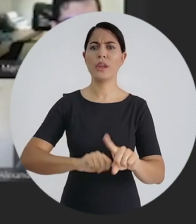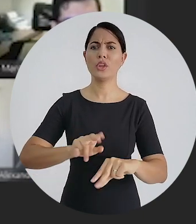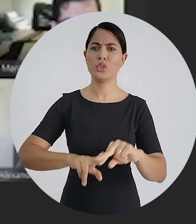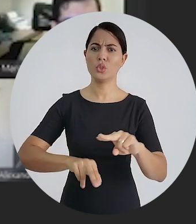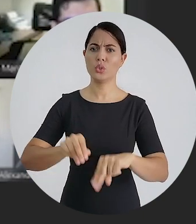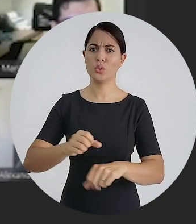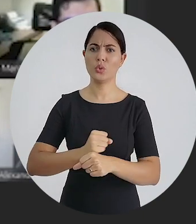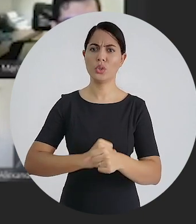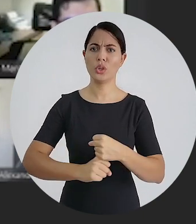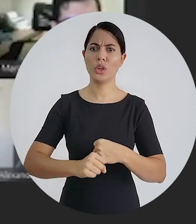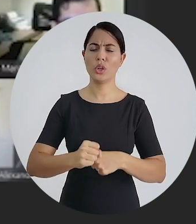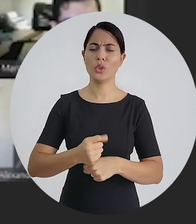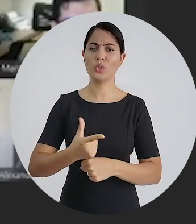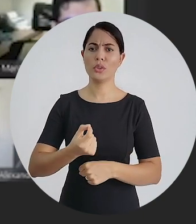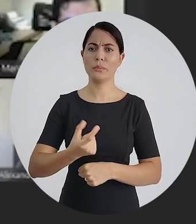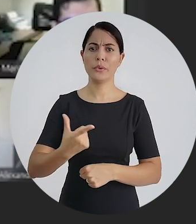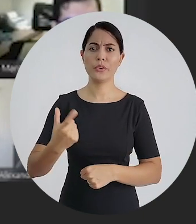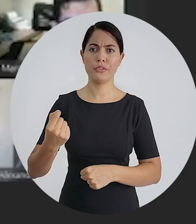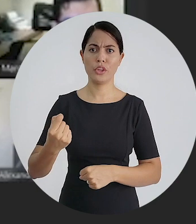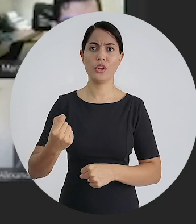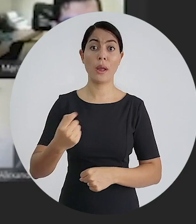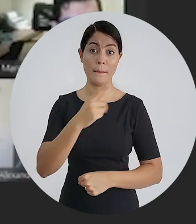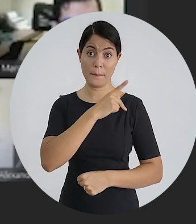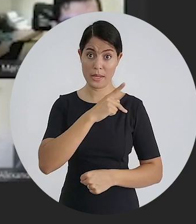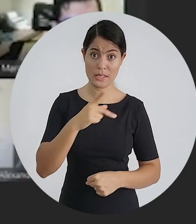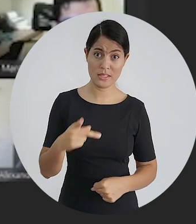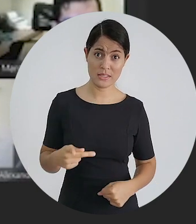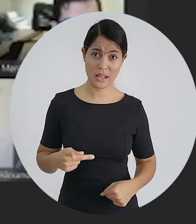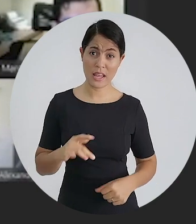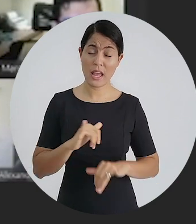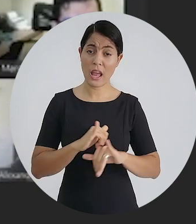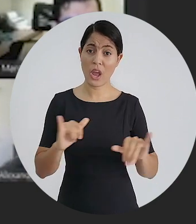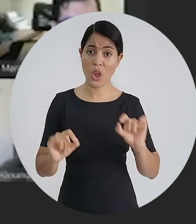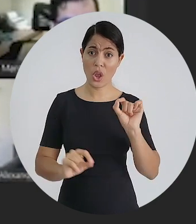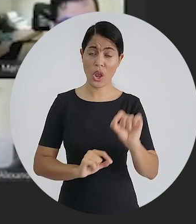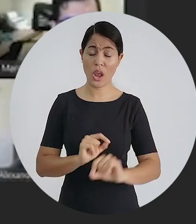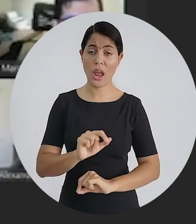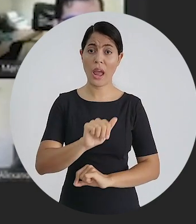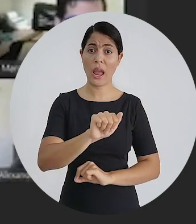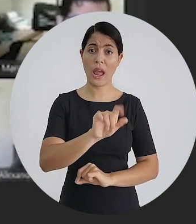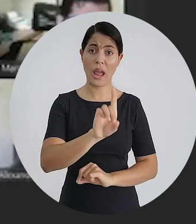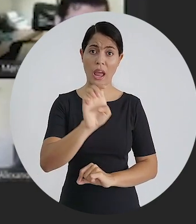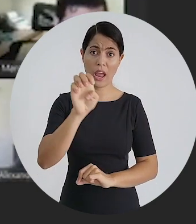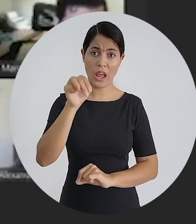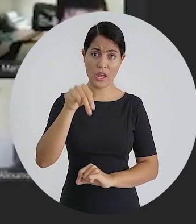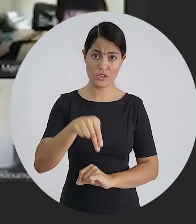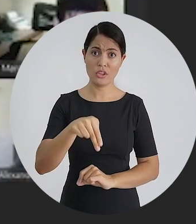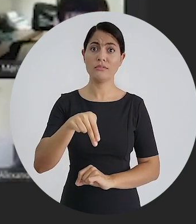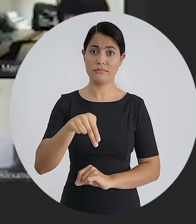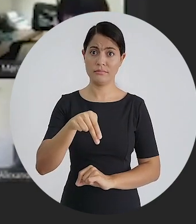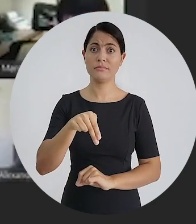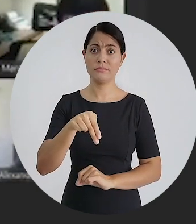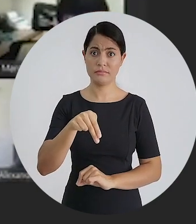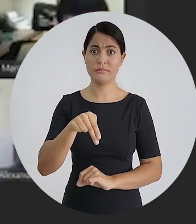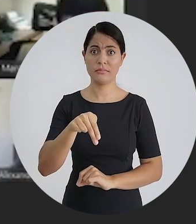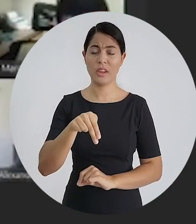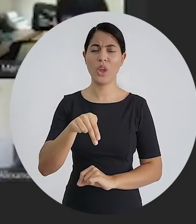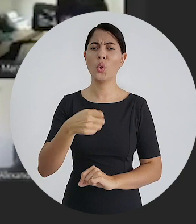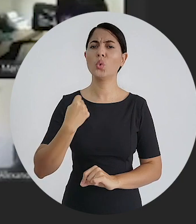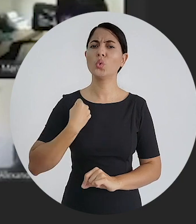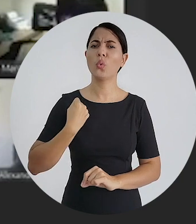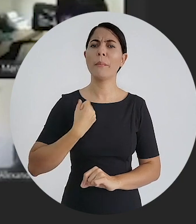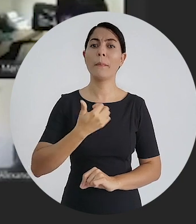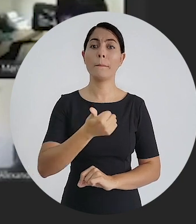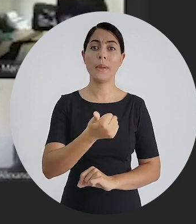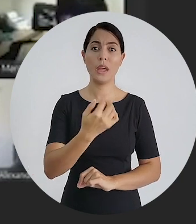3/6/2020, a Presidência da República distribuiu junto ao Supremo Tribunal Federal ação direta de inconstitucionalidade,